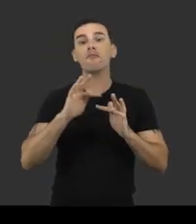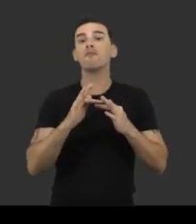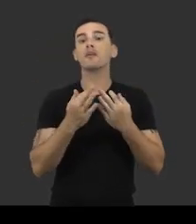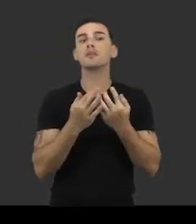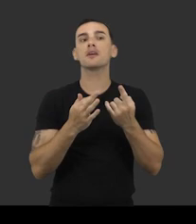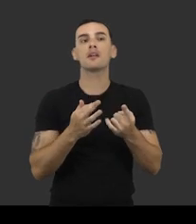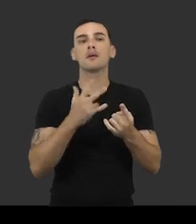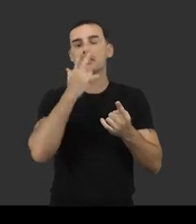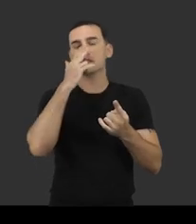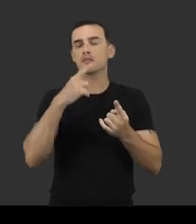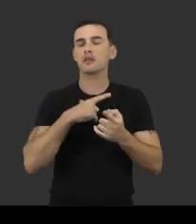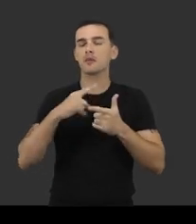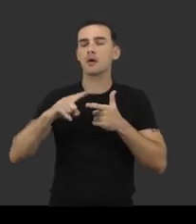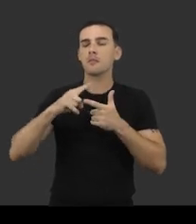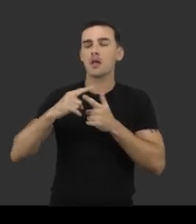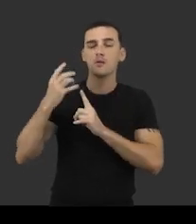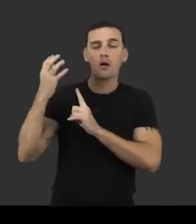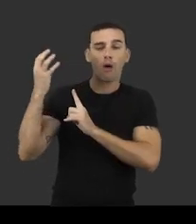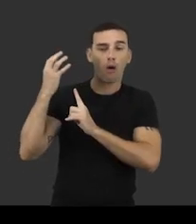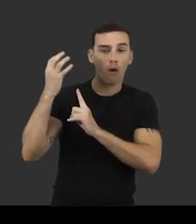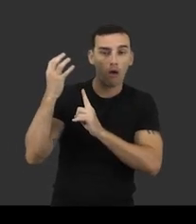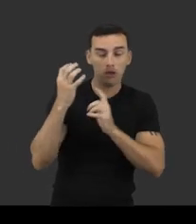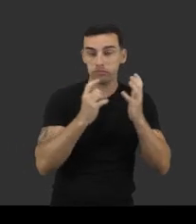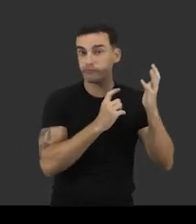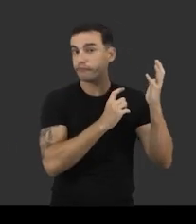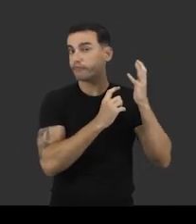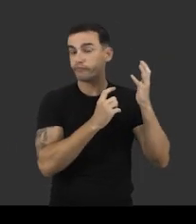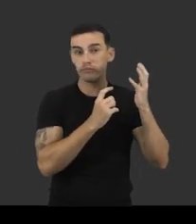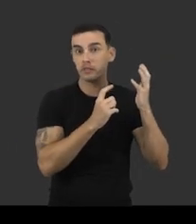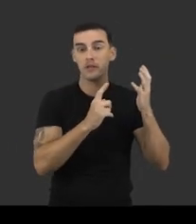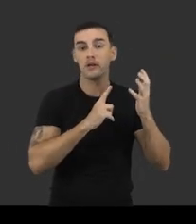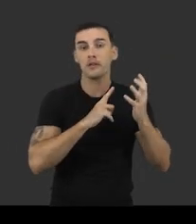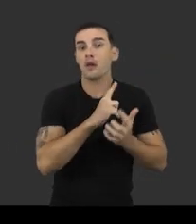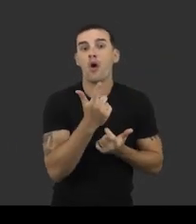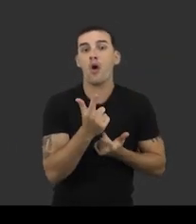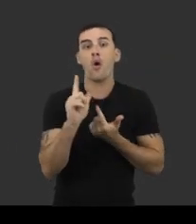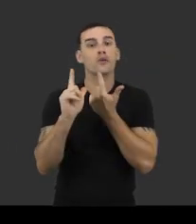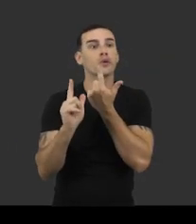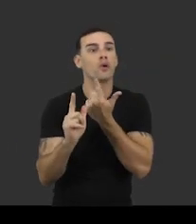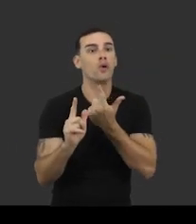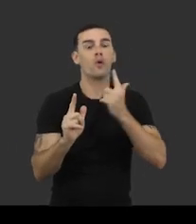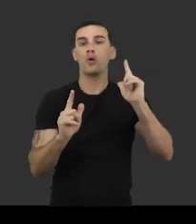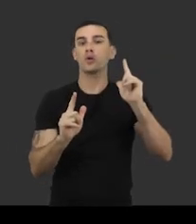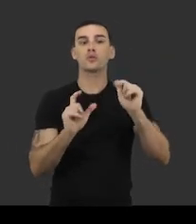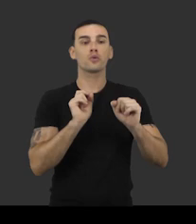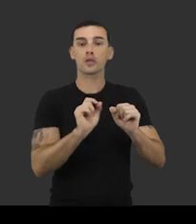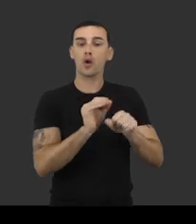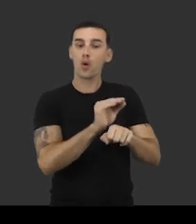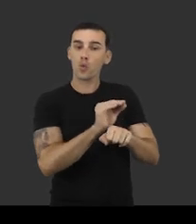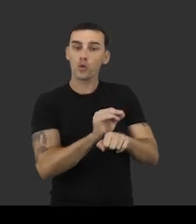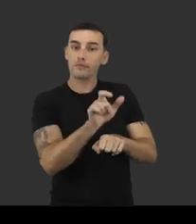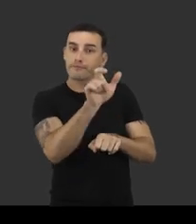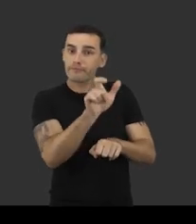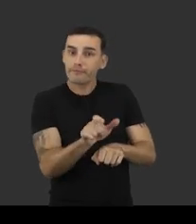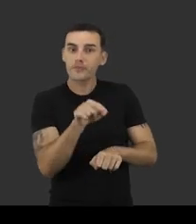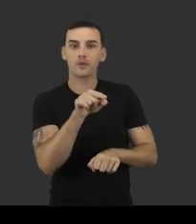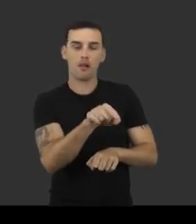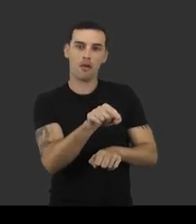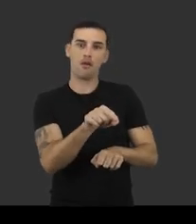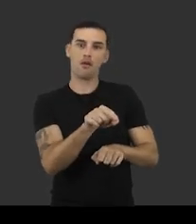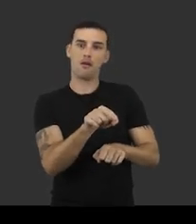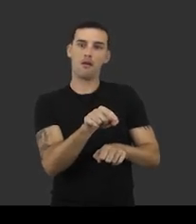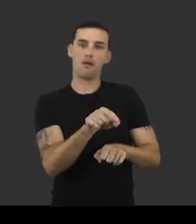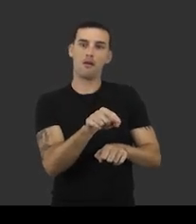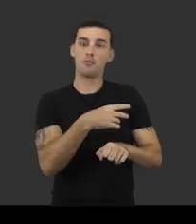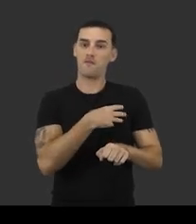estão sobrecarregadas em muitas vezes por uma série de cuidados para essa pessoa com autismo. Então,